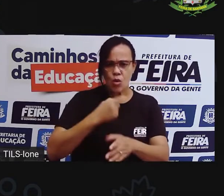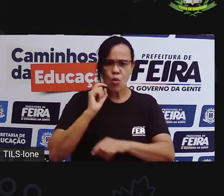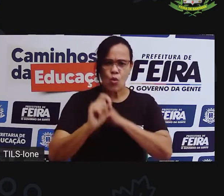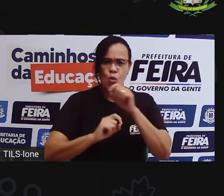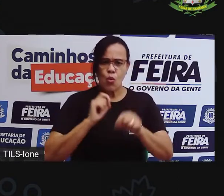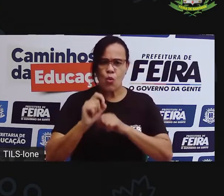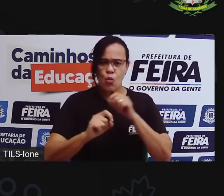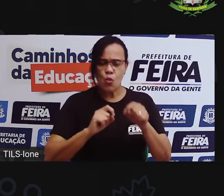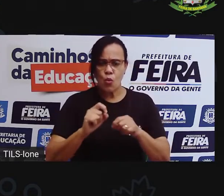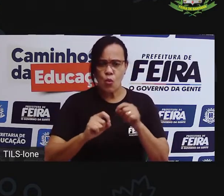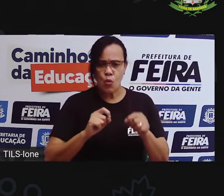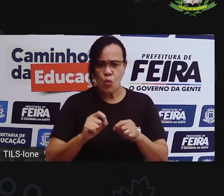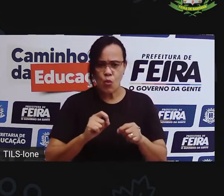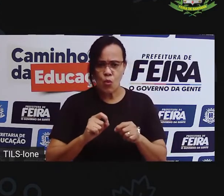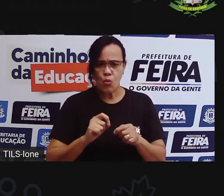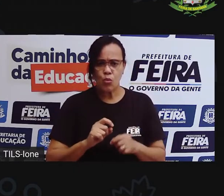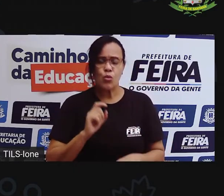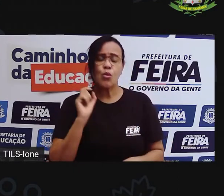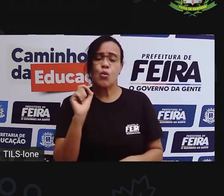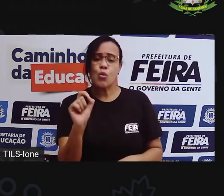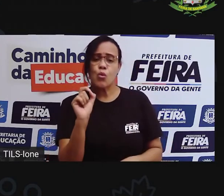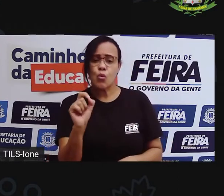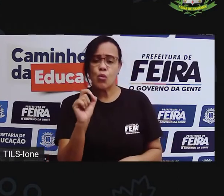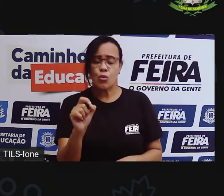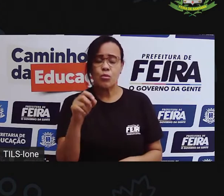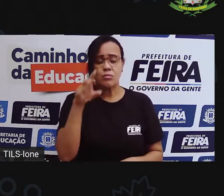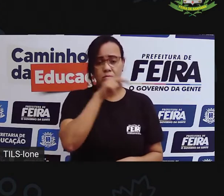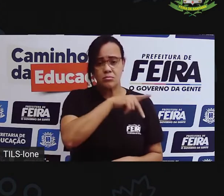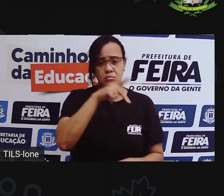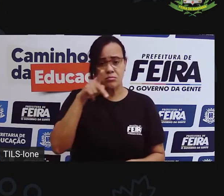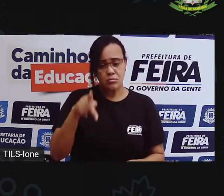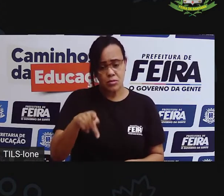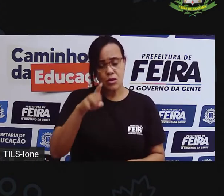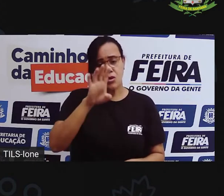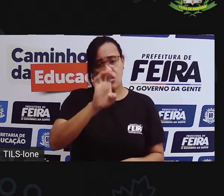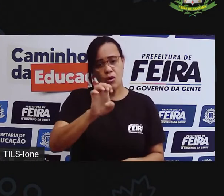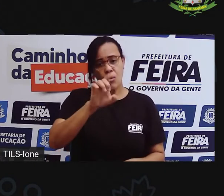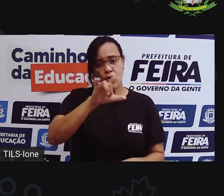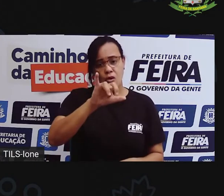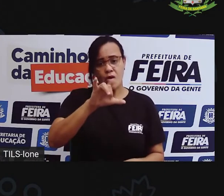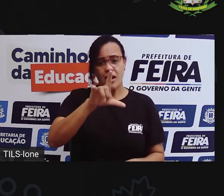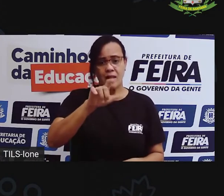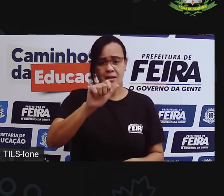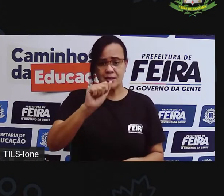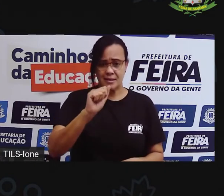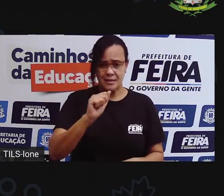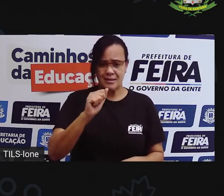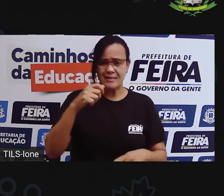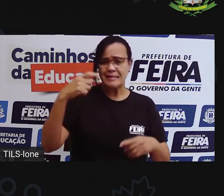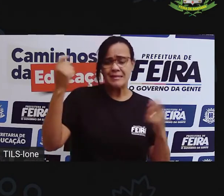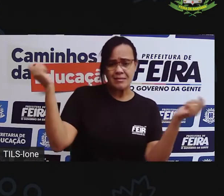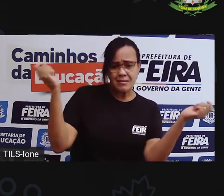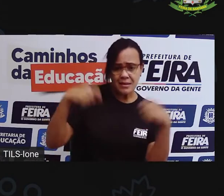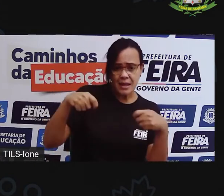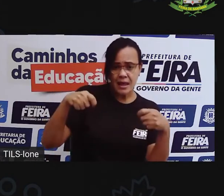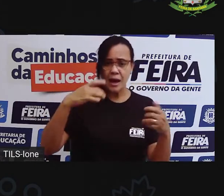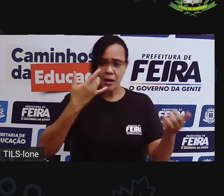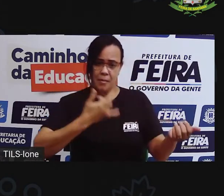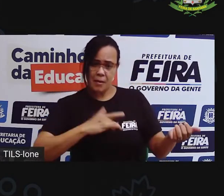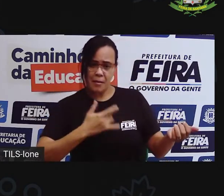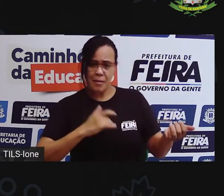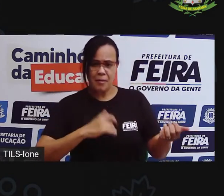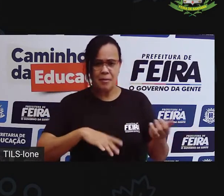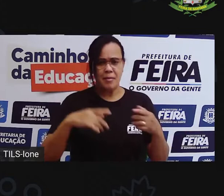casa mesmo, sabe? Perguntaram assim: Proeliza, e será que dá para tocar algum instrumento usando o